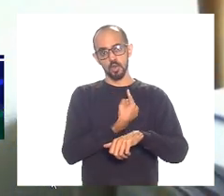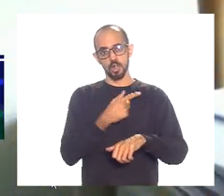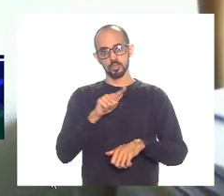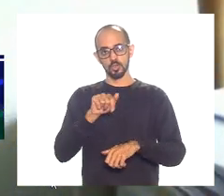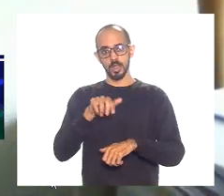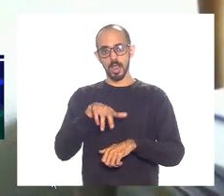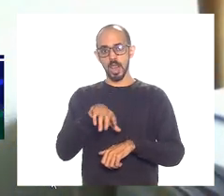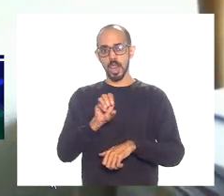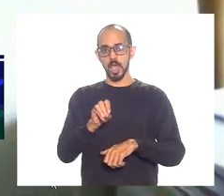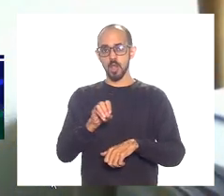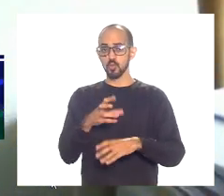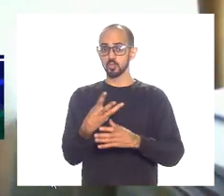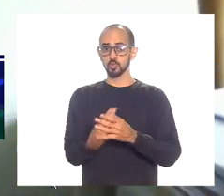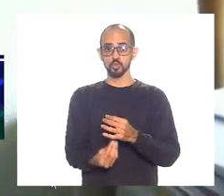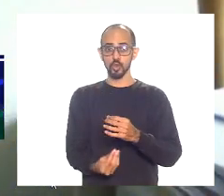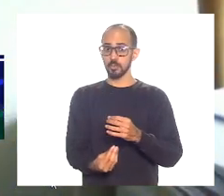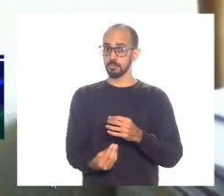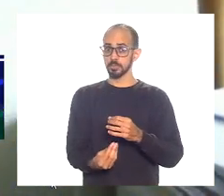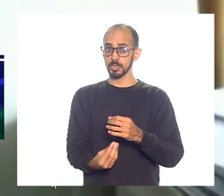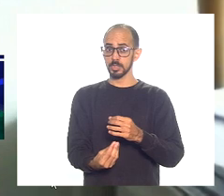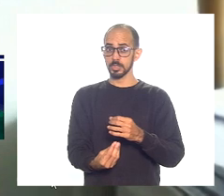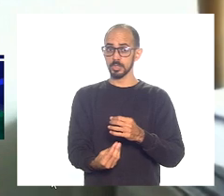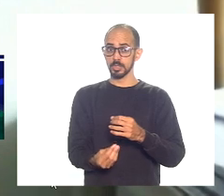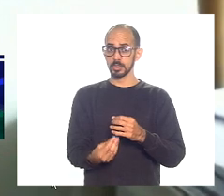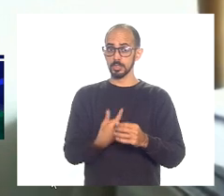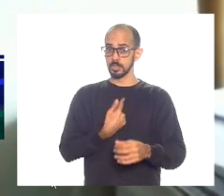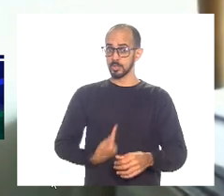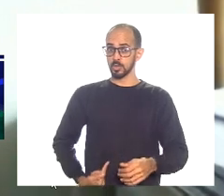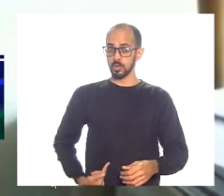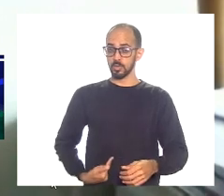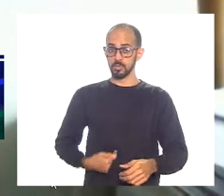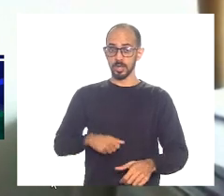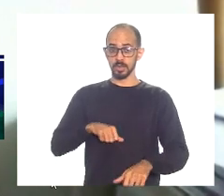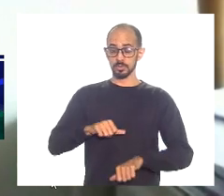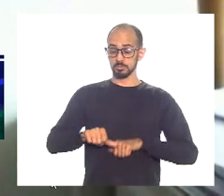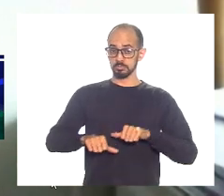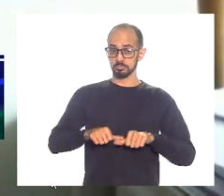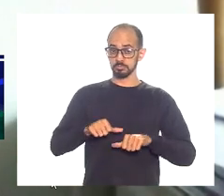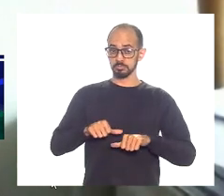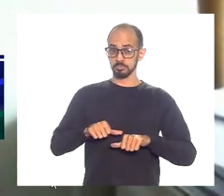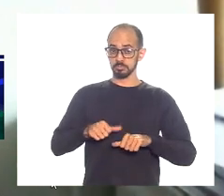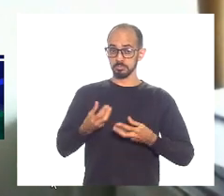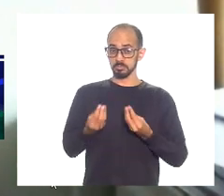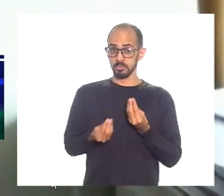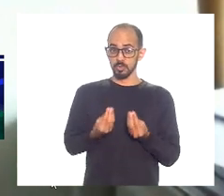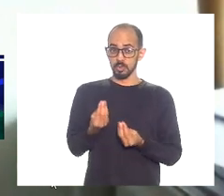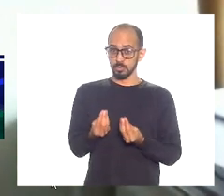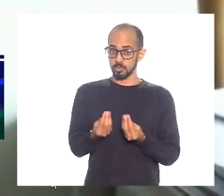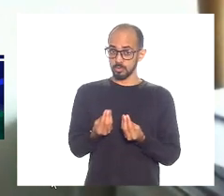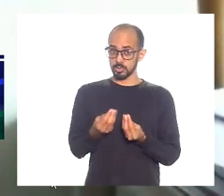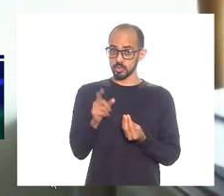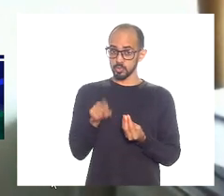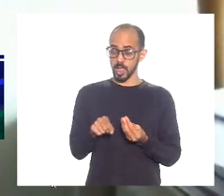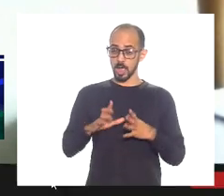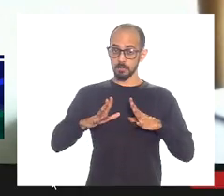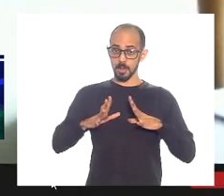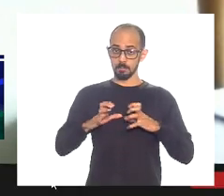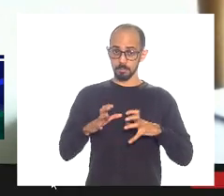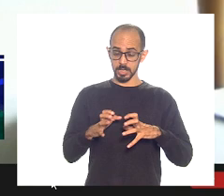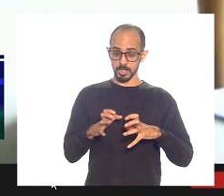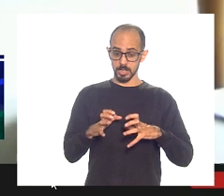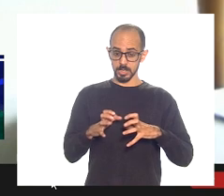vez com a nossa Ilha do Governador, etc. etc. E isso é uma briga que está